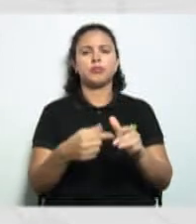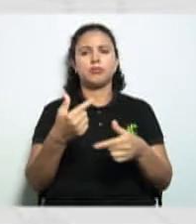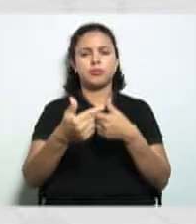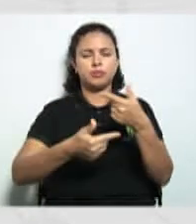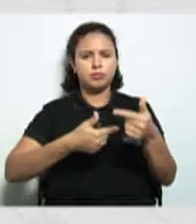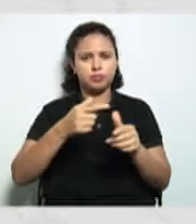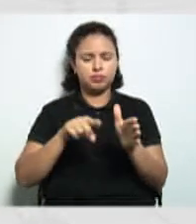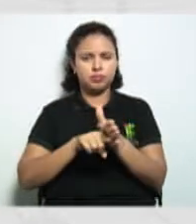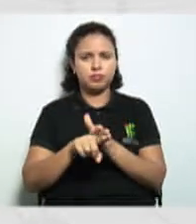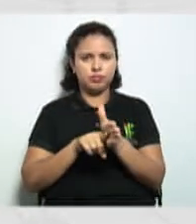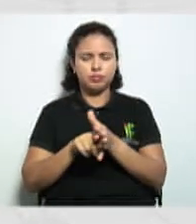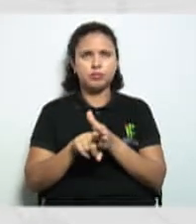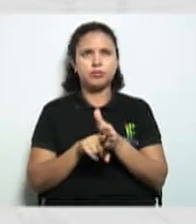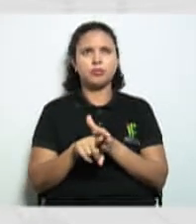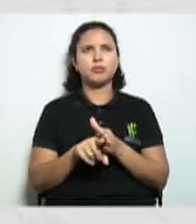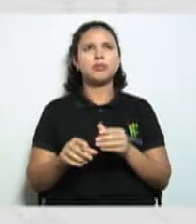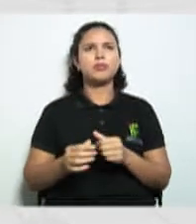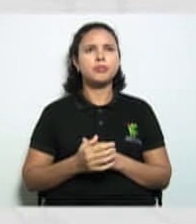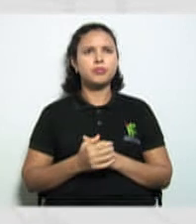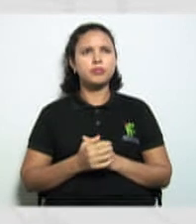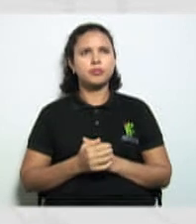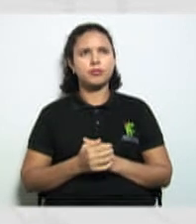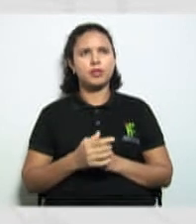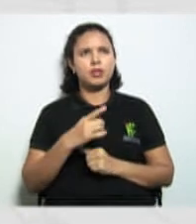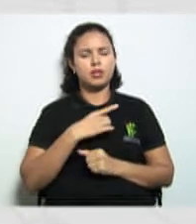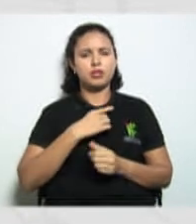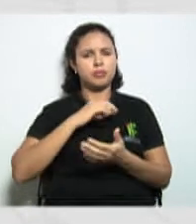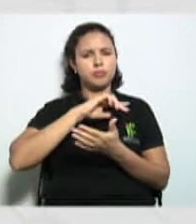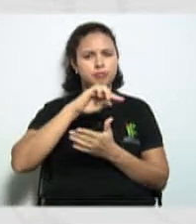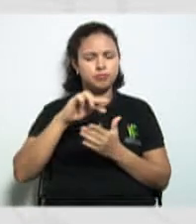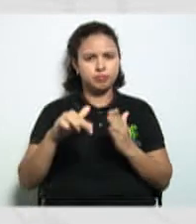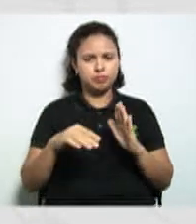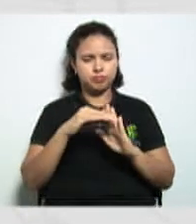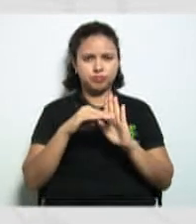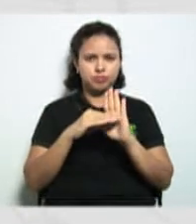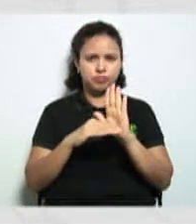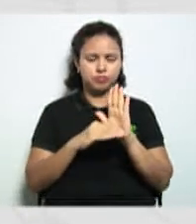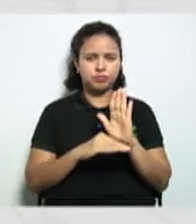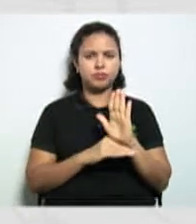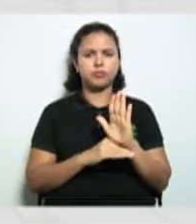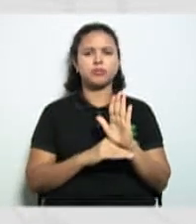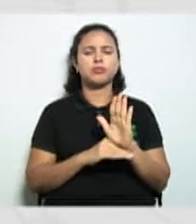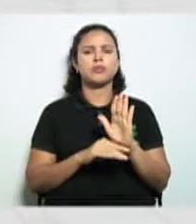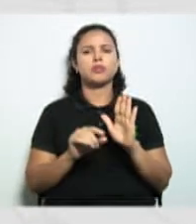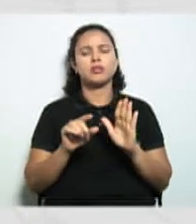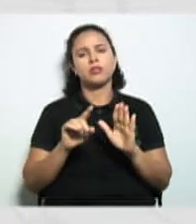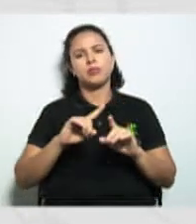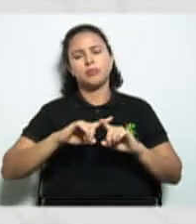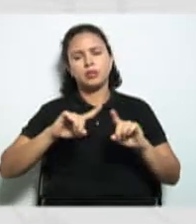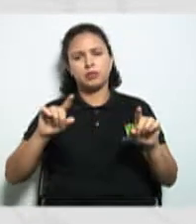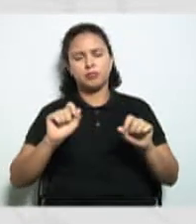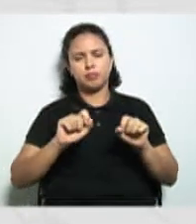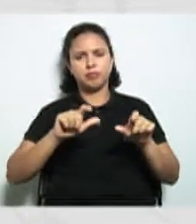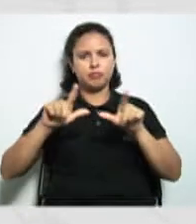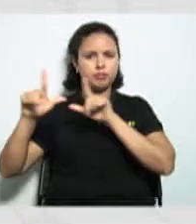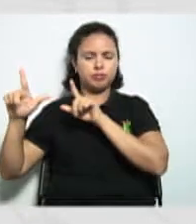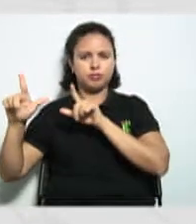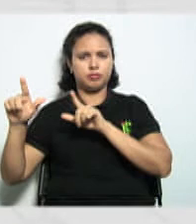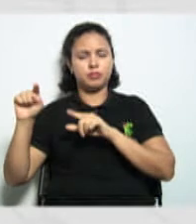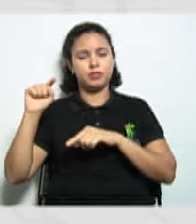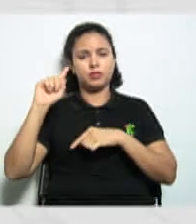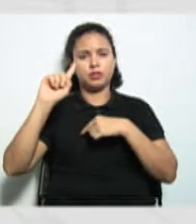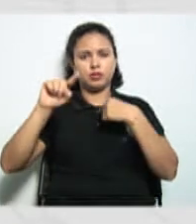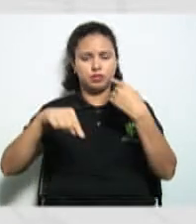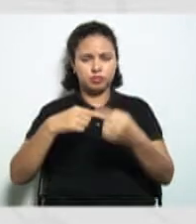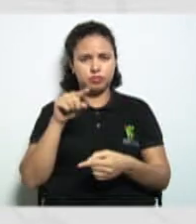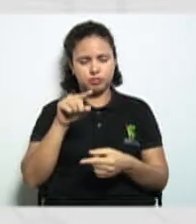com a NBR 14724. Né, você tem aí vários itens, mas esse é um slide que vai ficar com você. Você